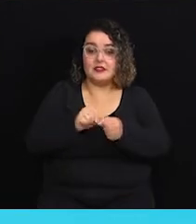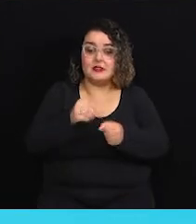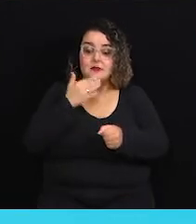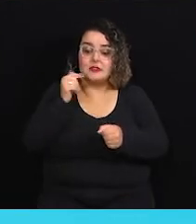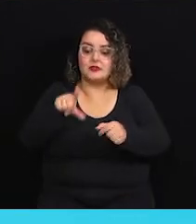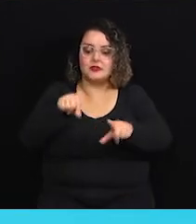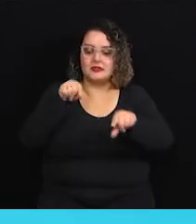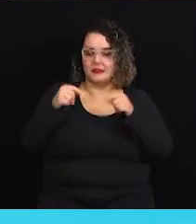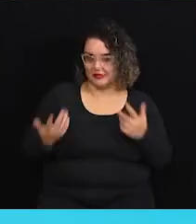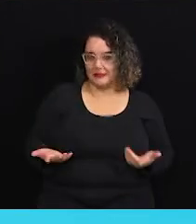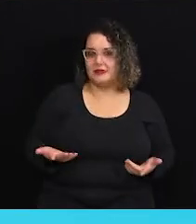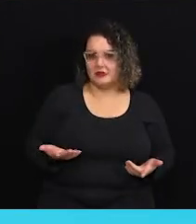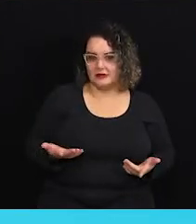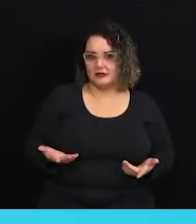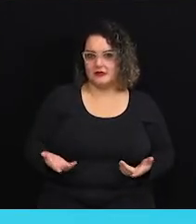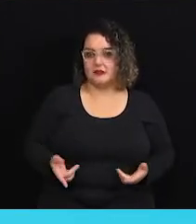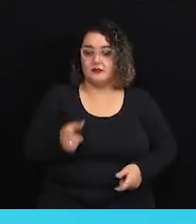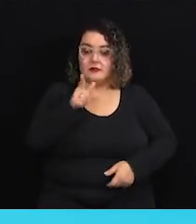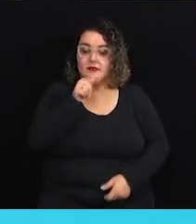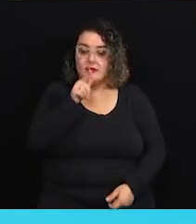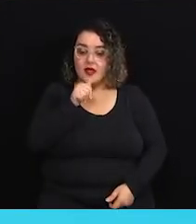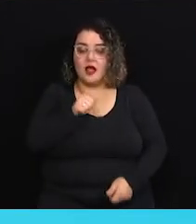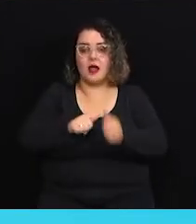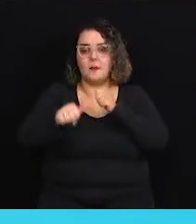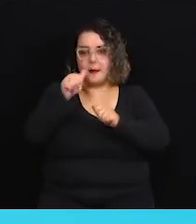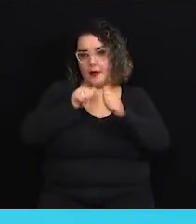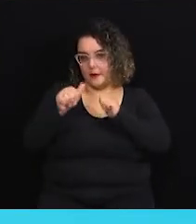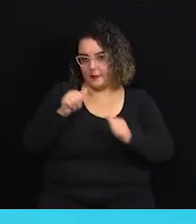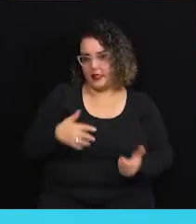fazer melhores escolhas, né? Então você vai ingerir água,